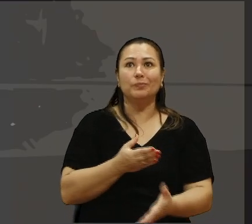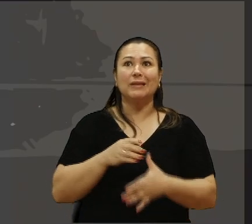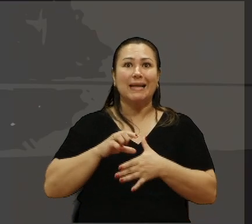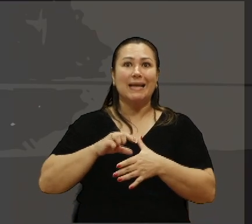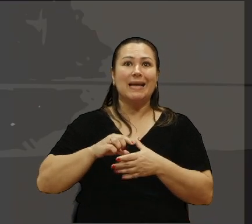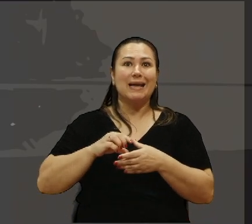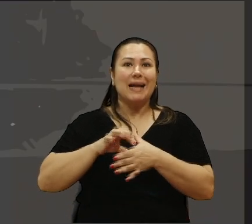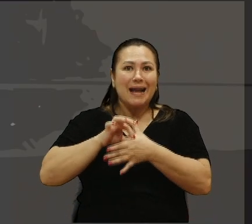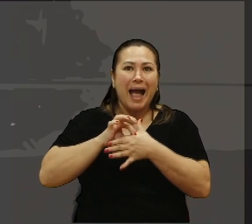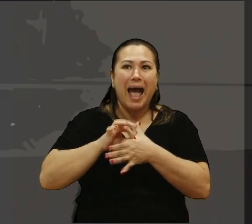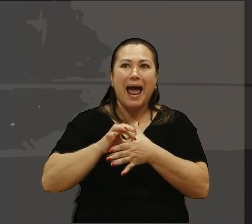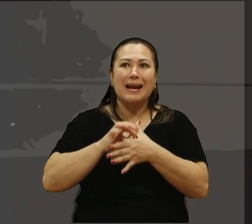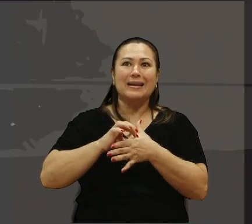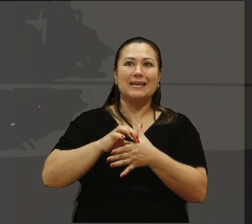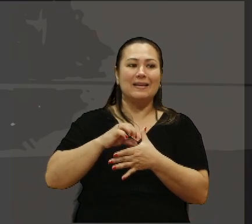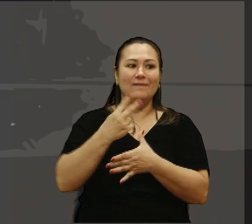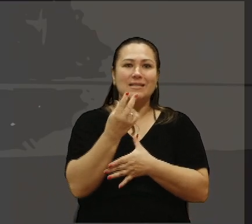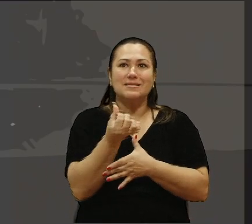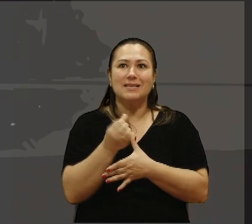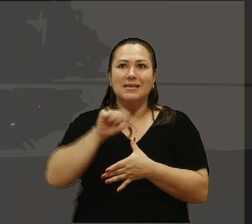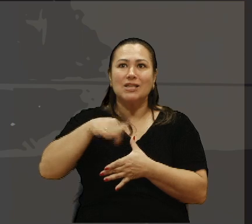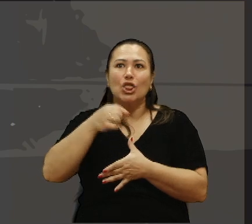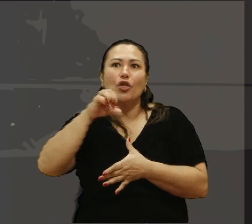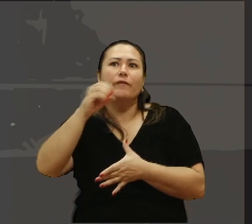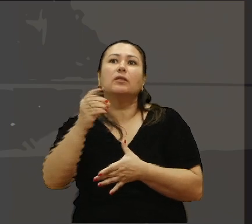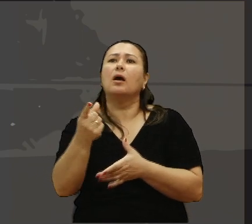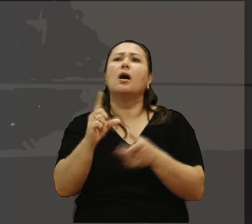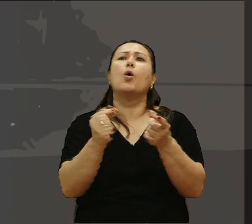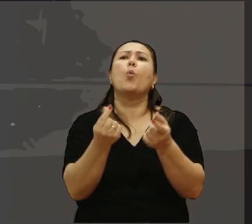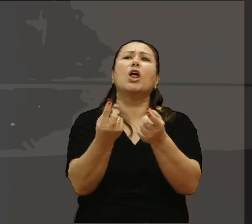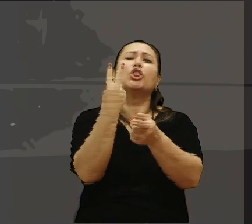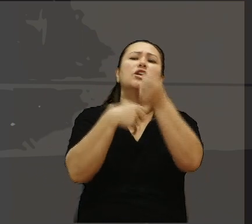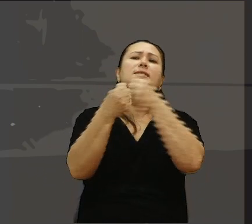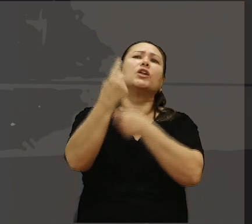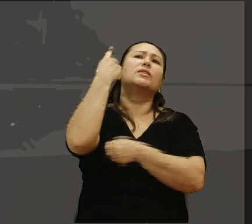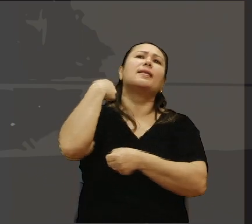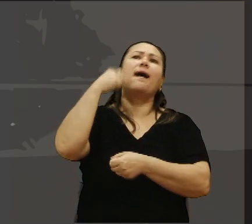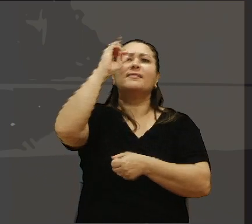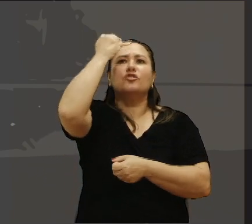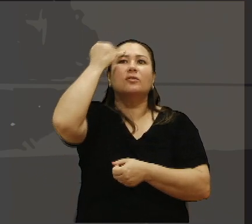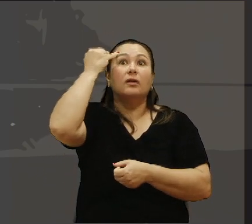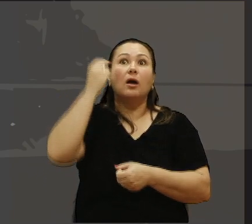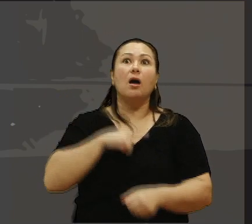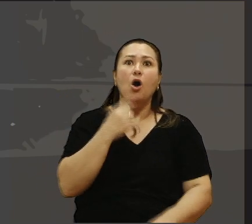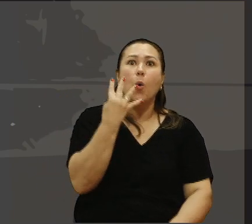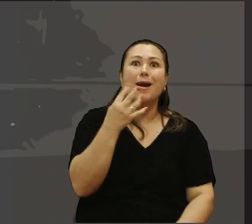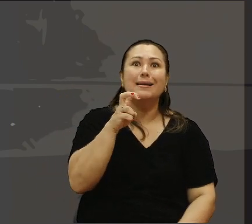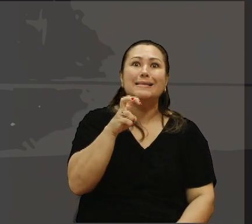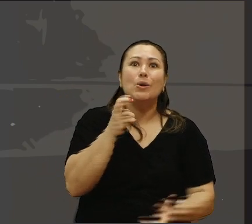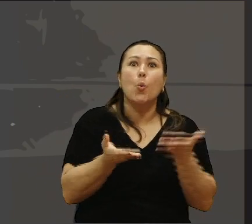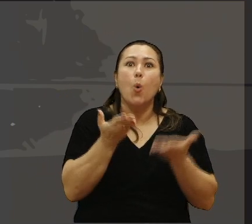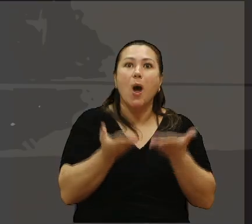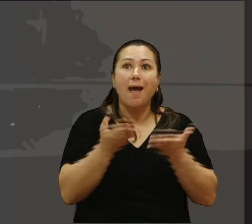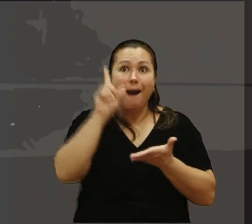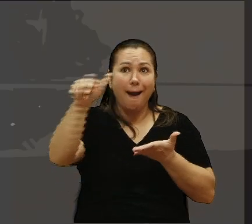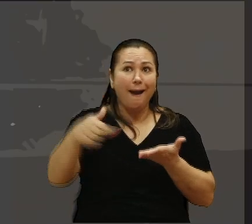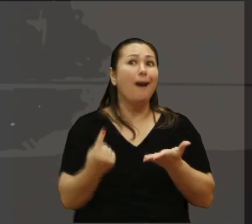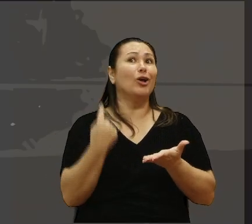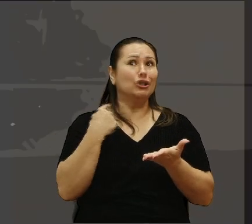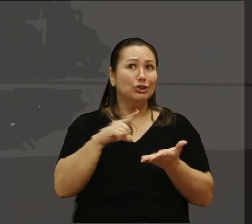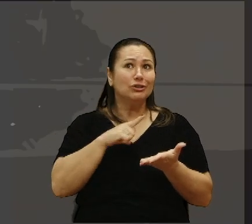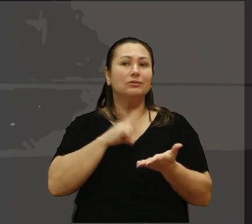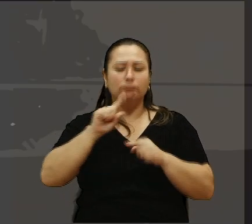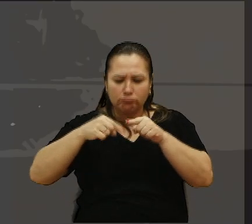moída, R$ 26,90. Quanto estava, vereador Zé D'Ambrosa, 2 anos atrás? Estava 45 pila o quilo. É isso que estava. Vamos